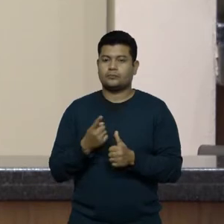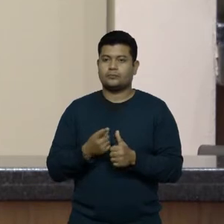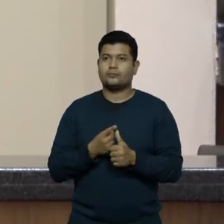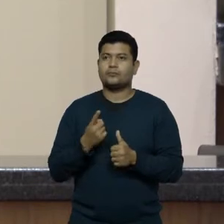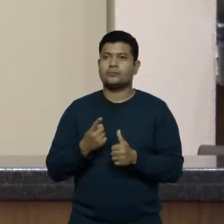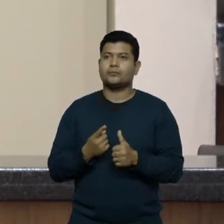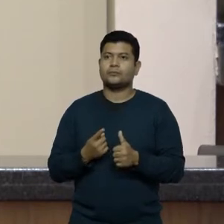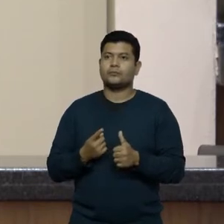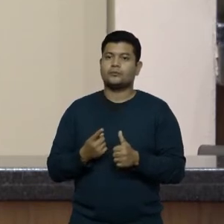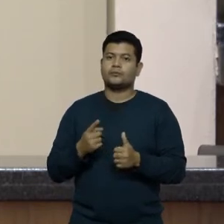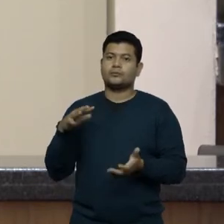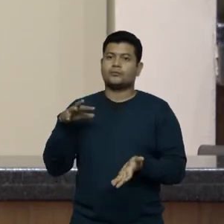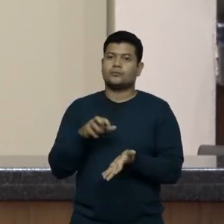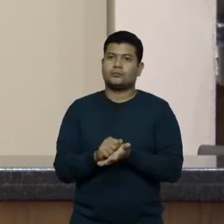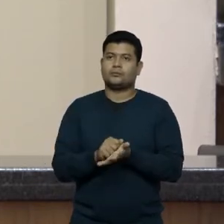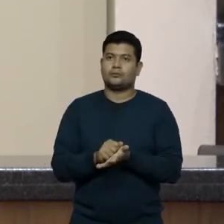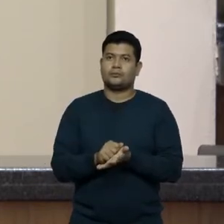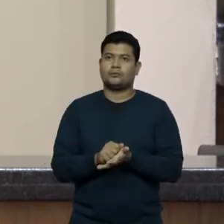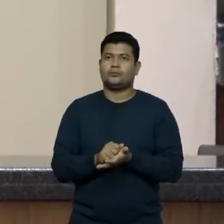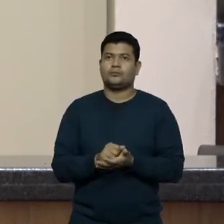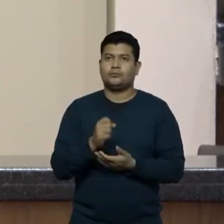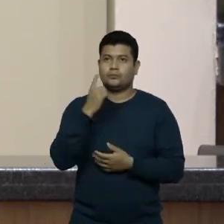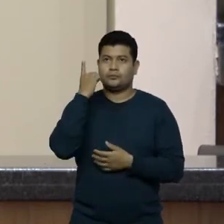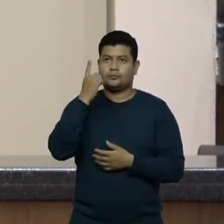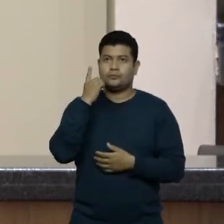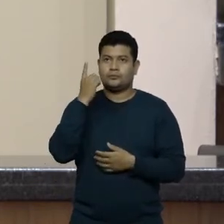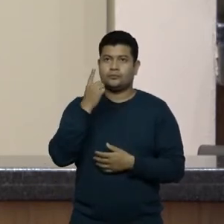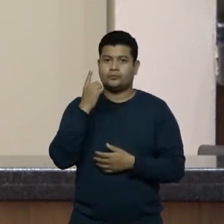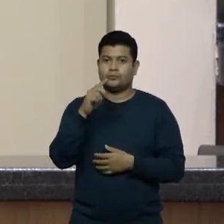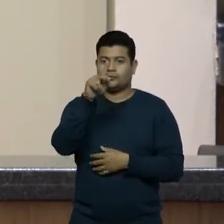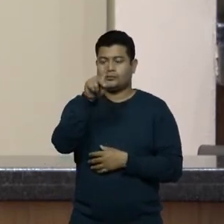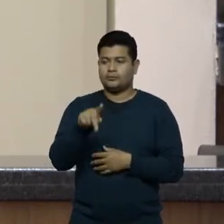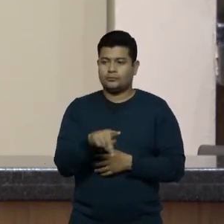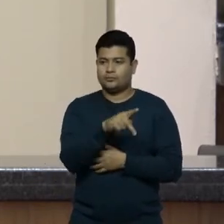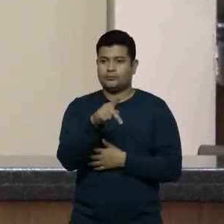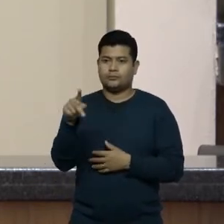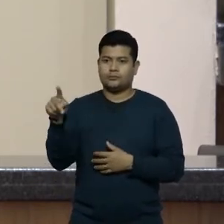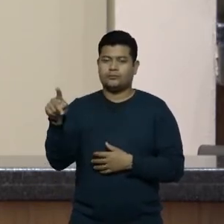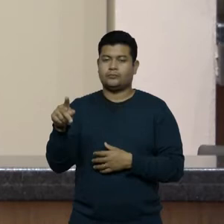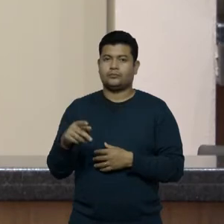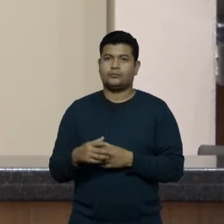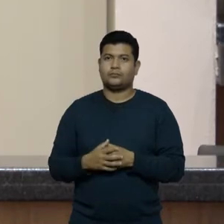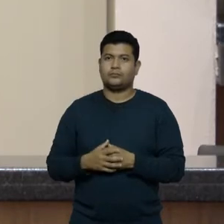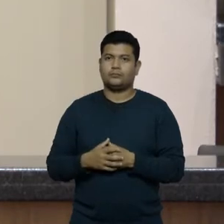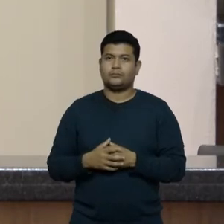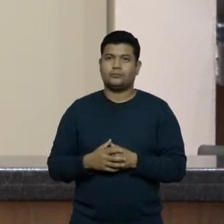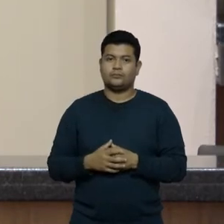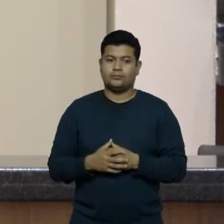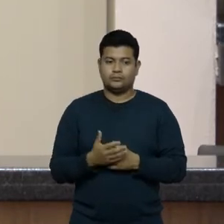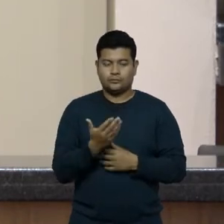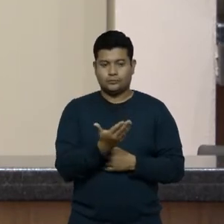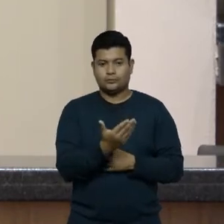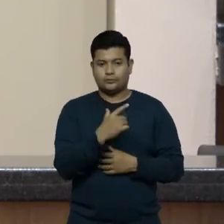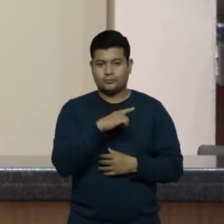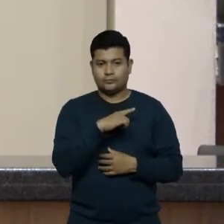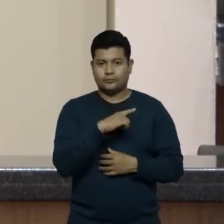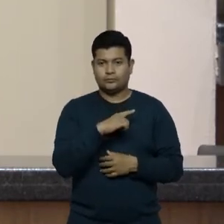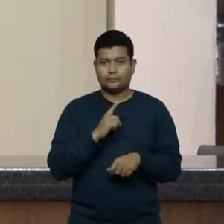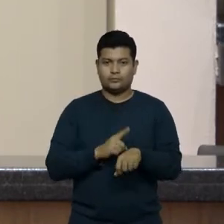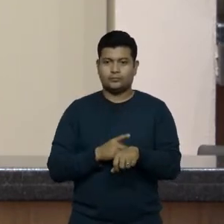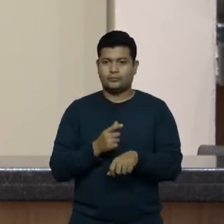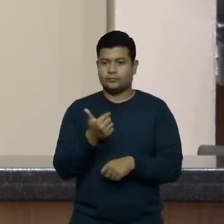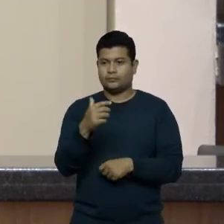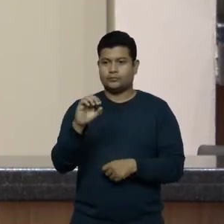orador inscrito Deputado Padre Pedro baldissera vossa excelência tem o